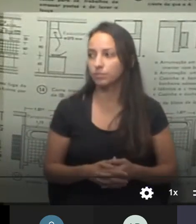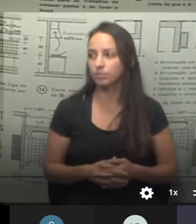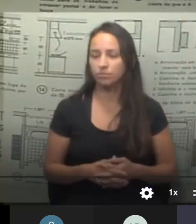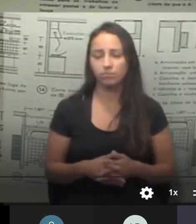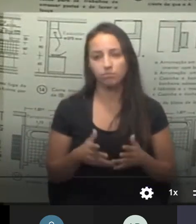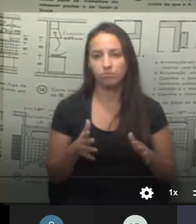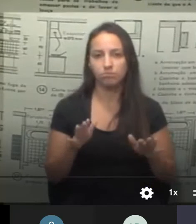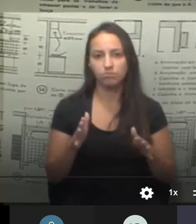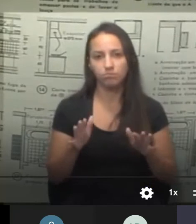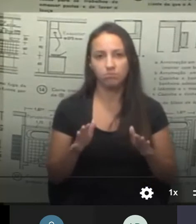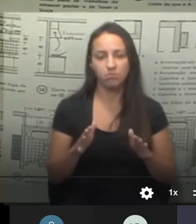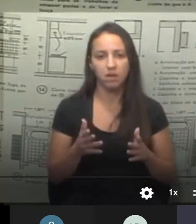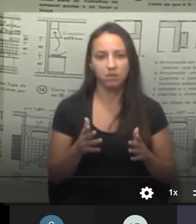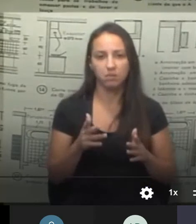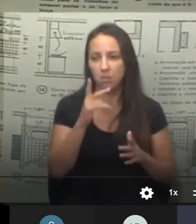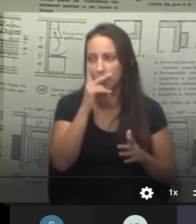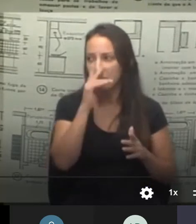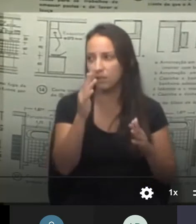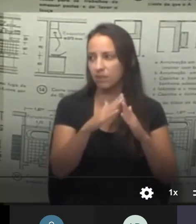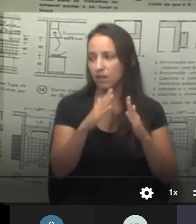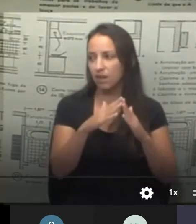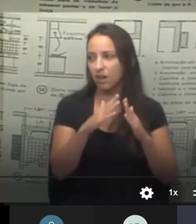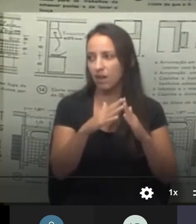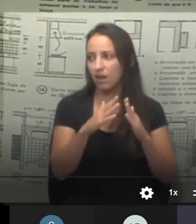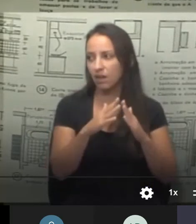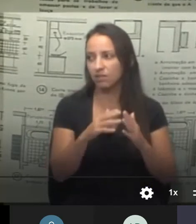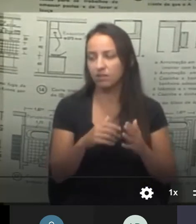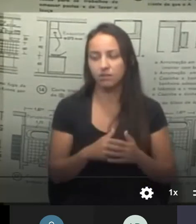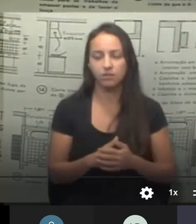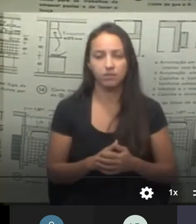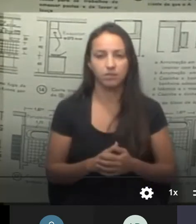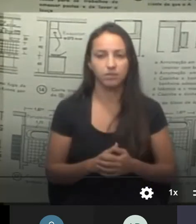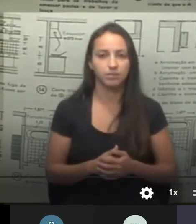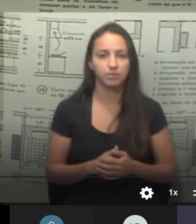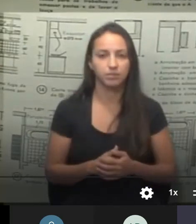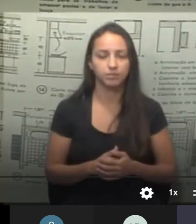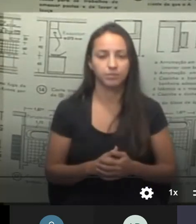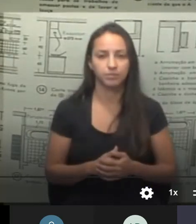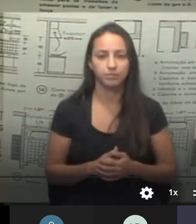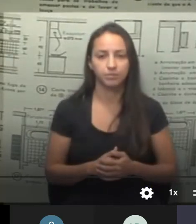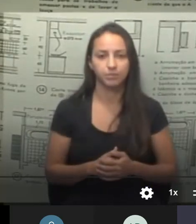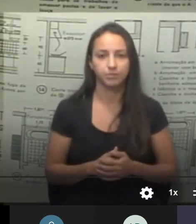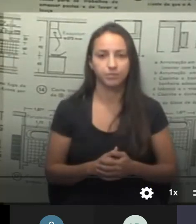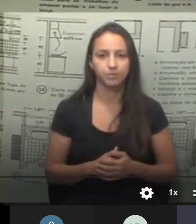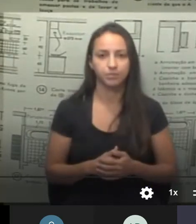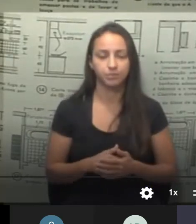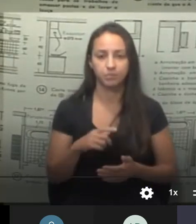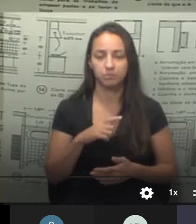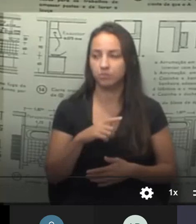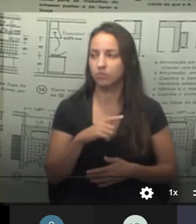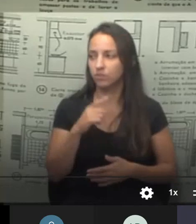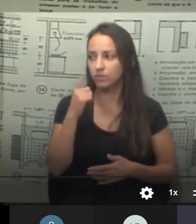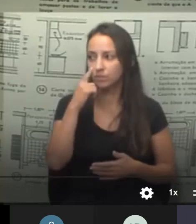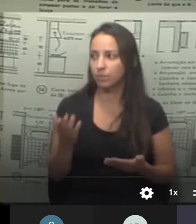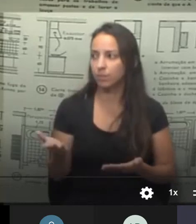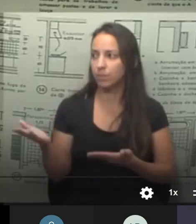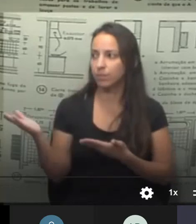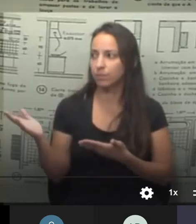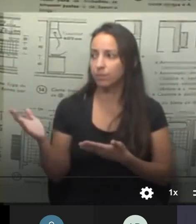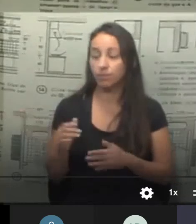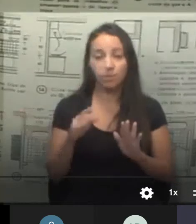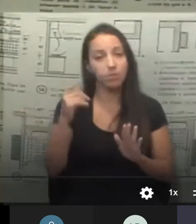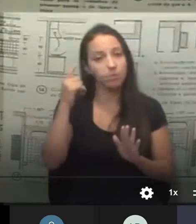Aqui é mais parece caseira, né? Olha, tem pequenos almoços, aqui a cozinha, dispensa logo ao lado,